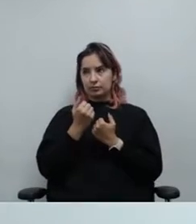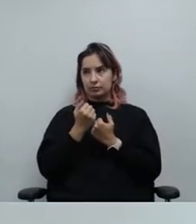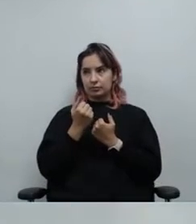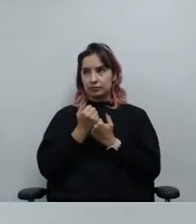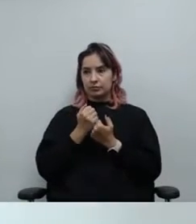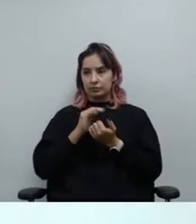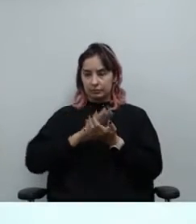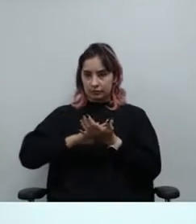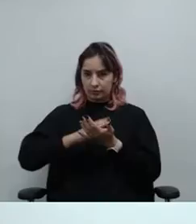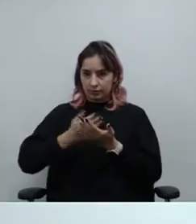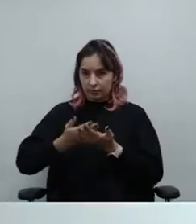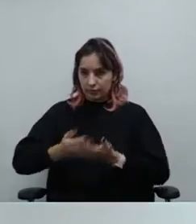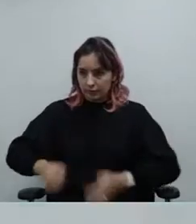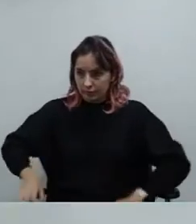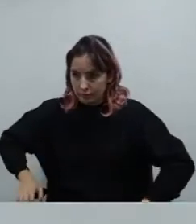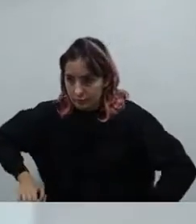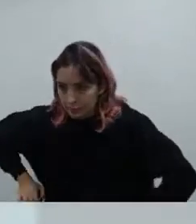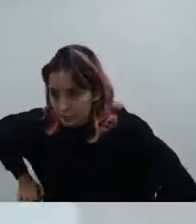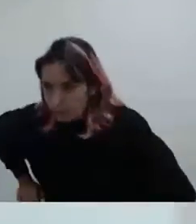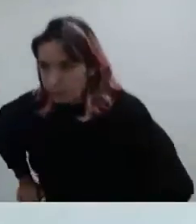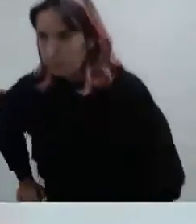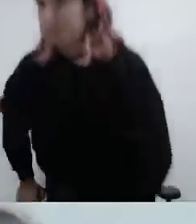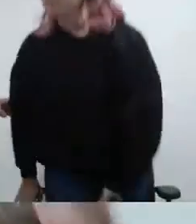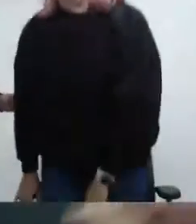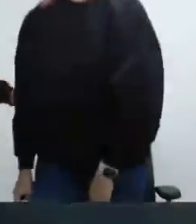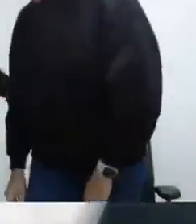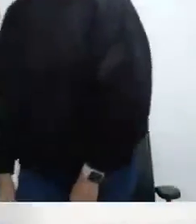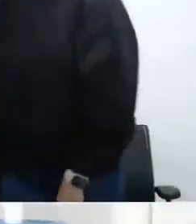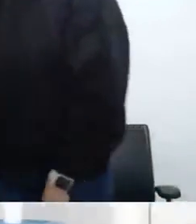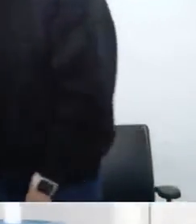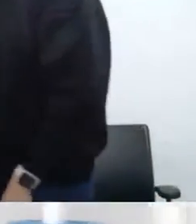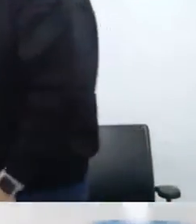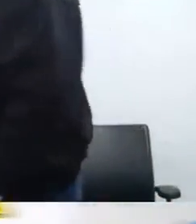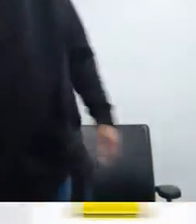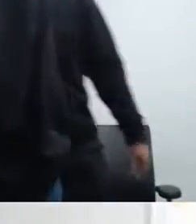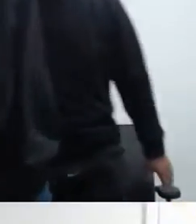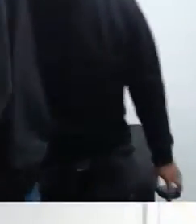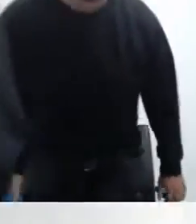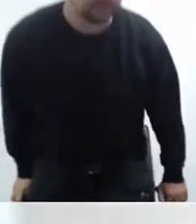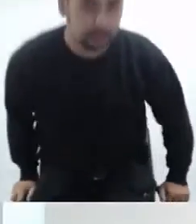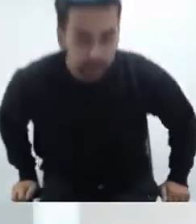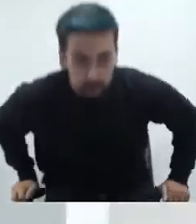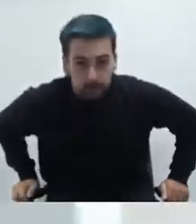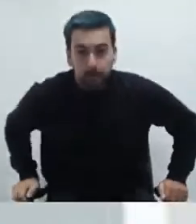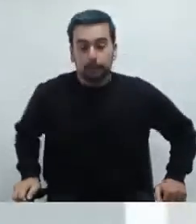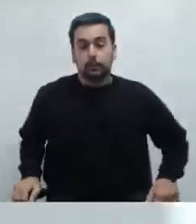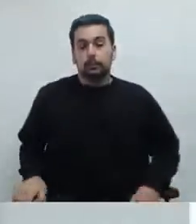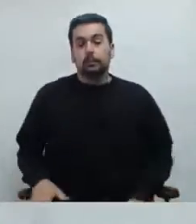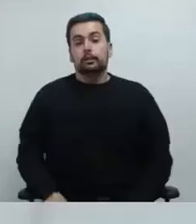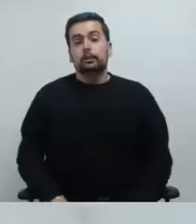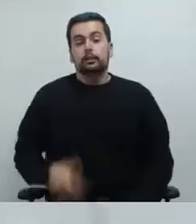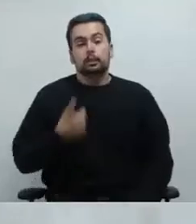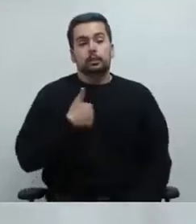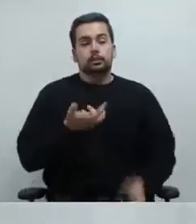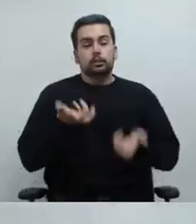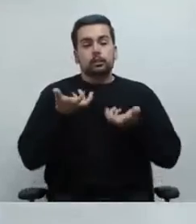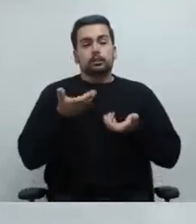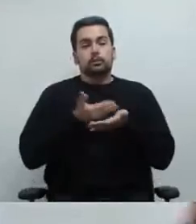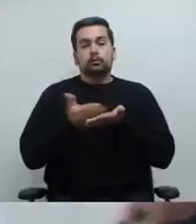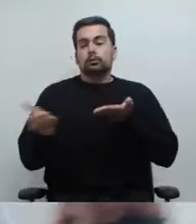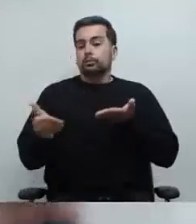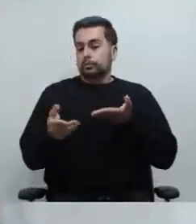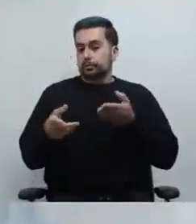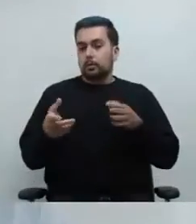a dificuldade de ser o último a falar e todos ouvirem, são muitas demandas, Queria começar dando